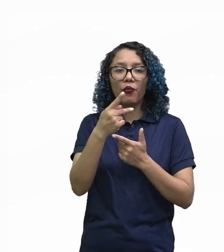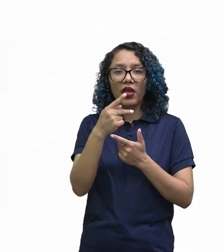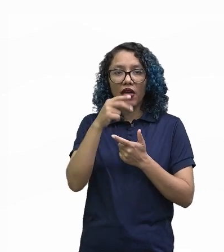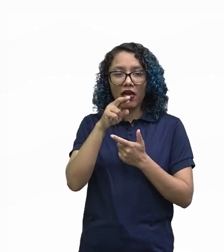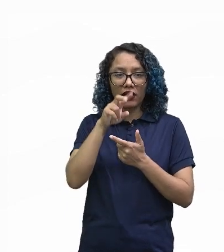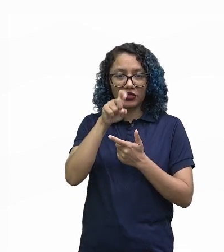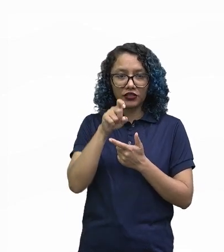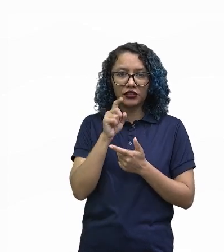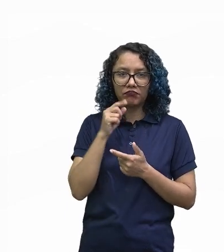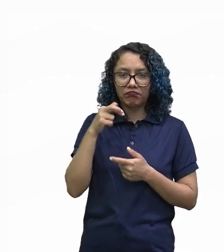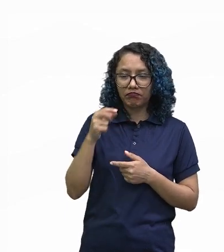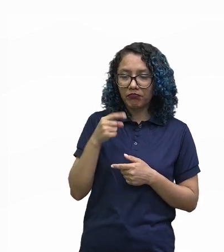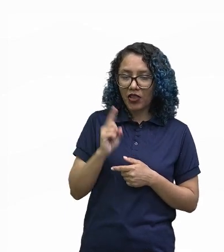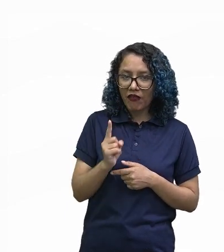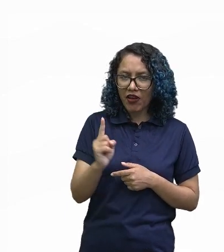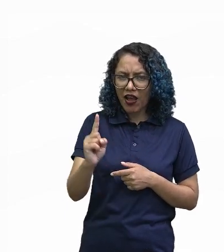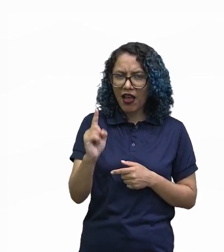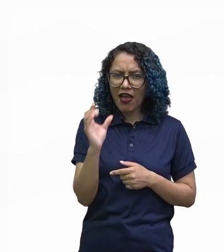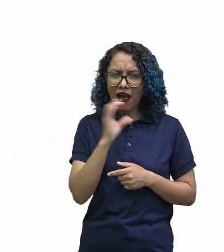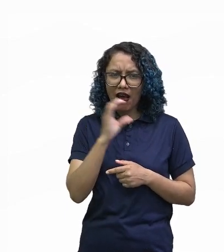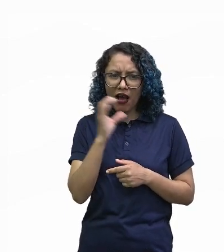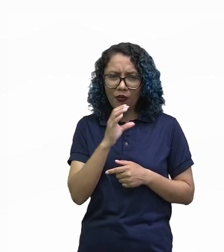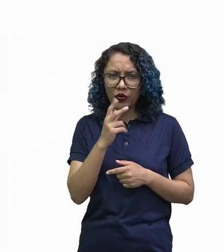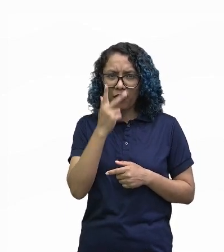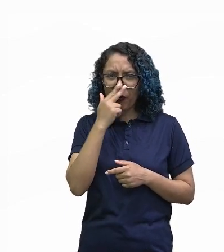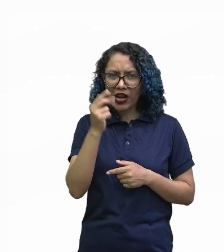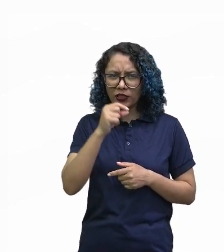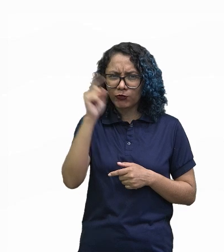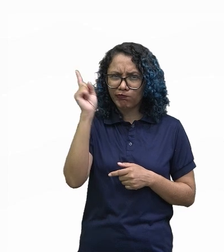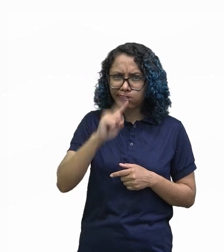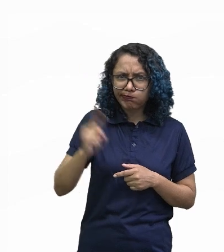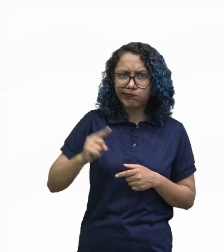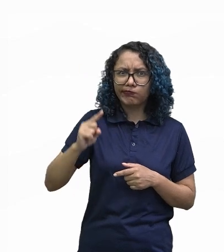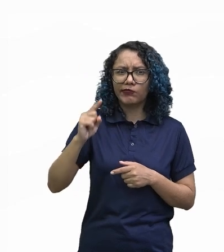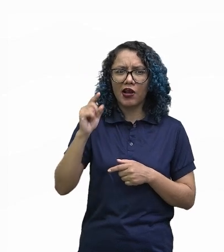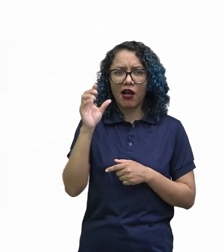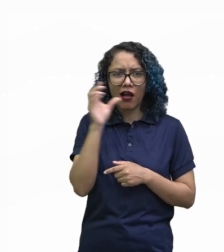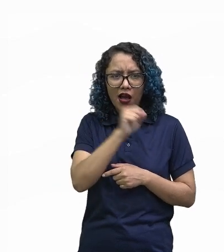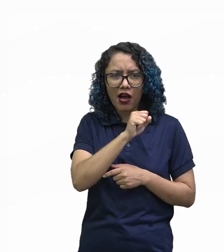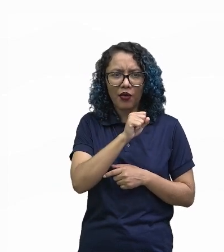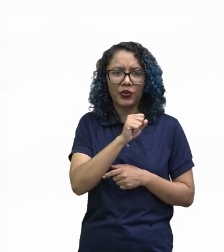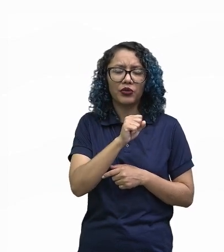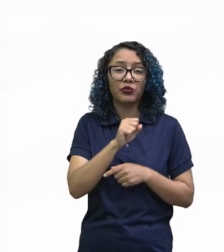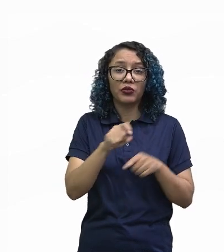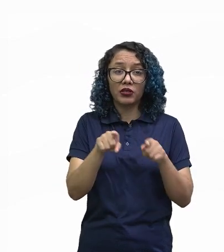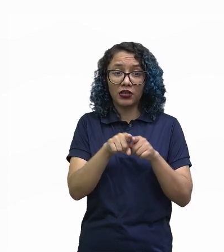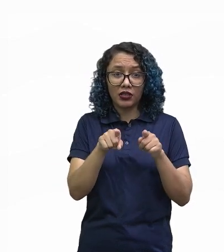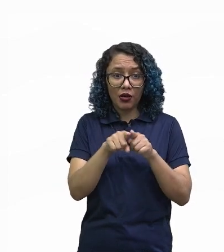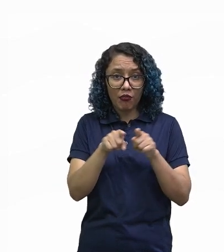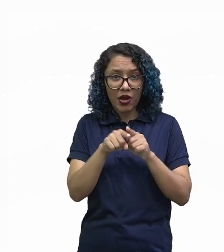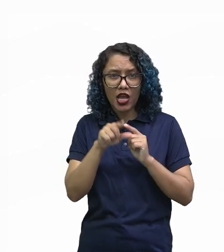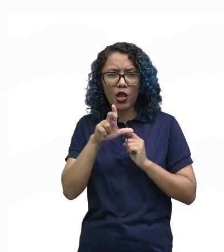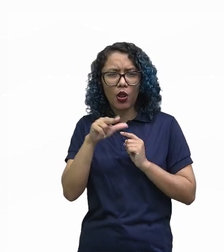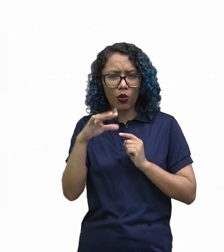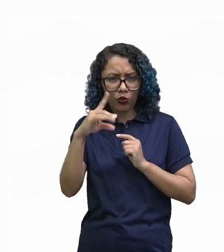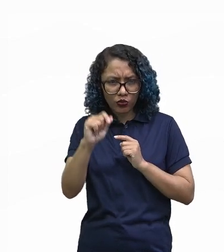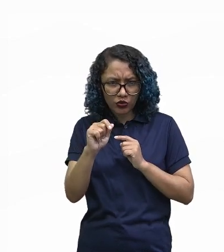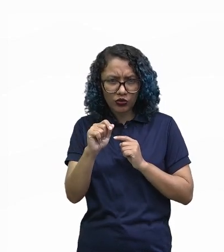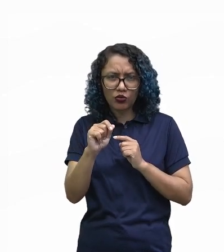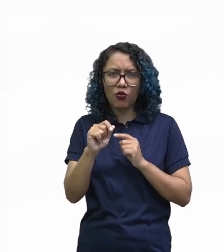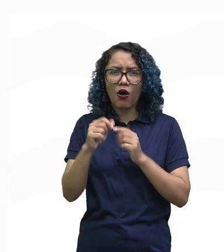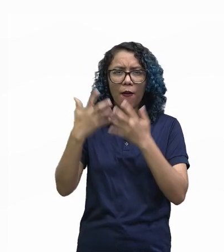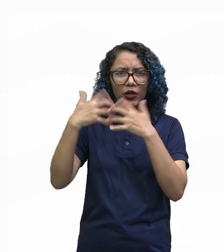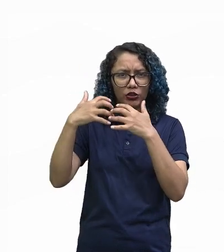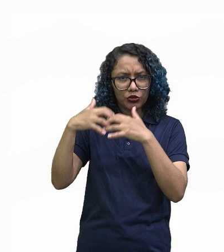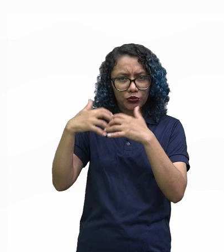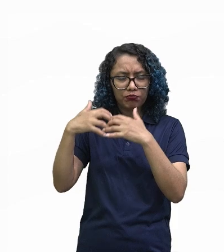vai ele, muito rápido. Quase sempre um relâmpago. Lógico. Muito lúcido. Sua mente gira como uma